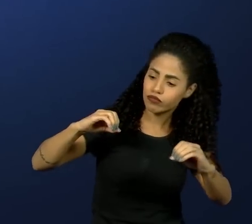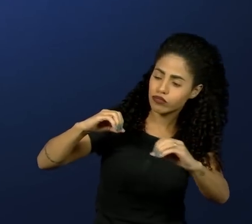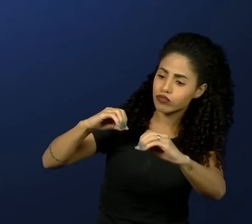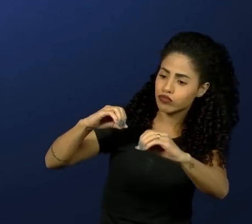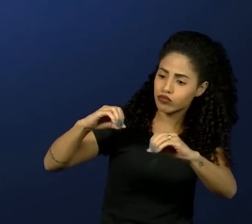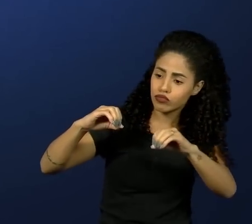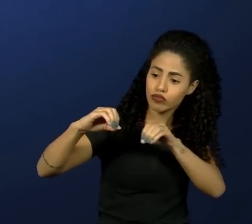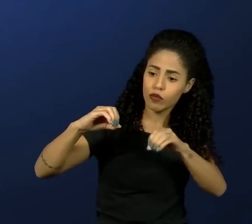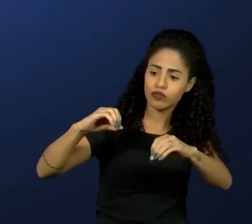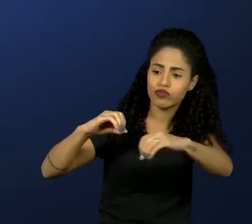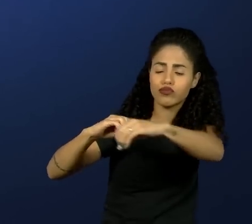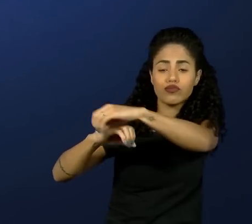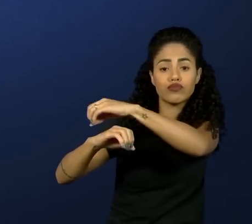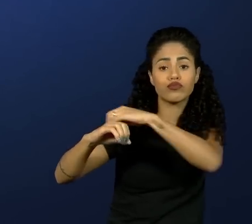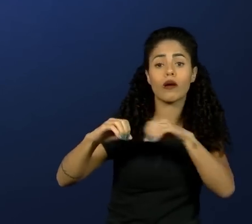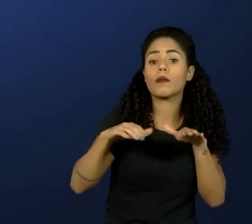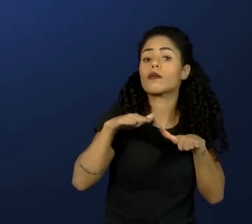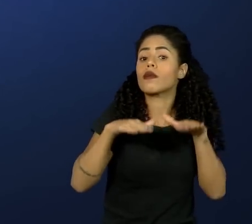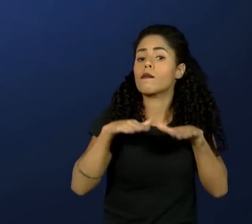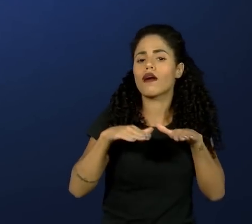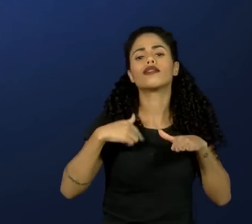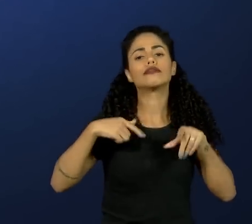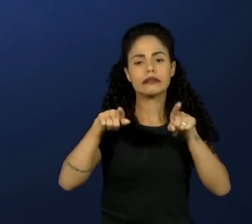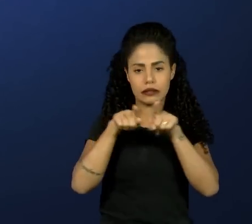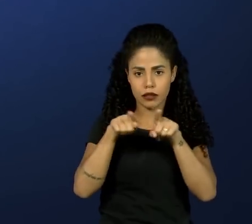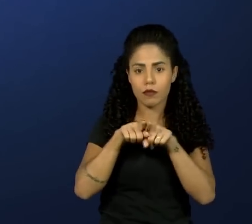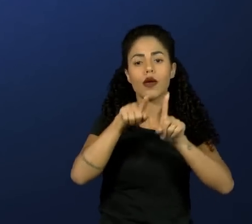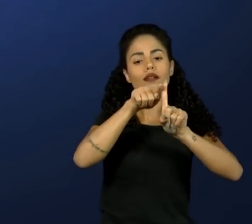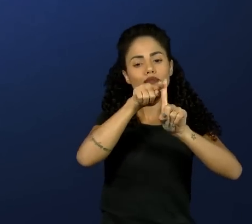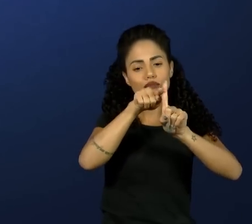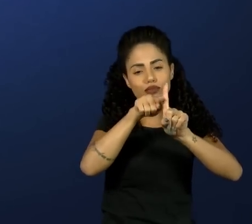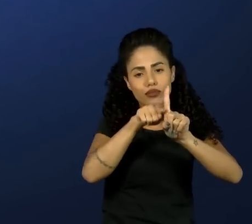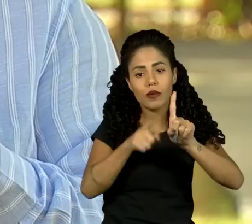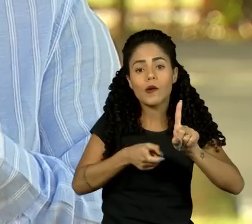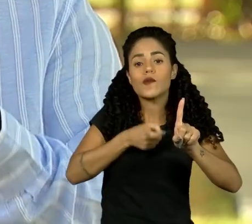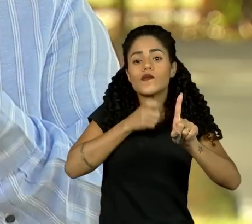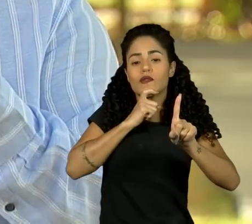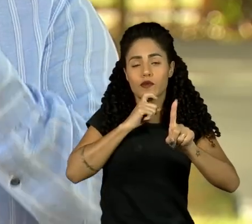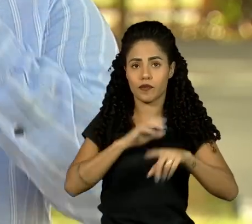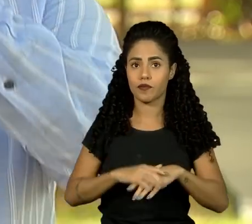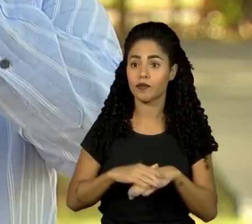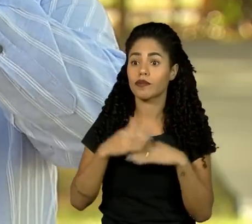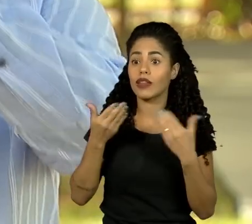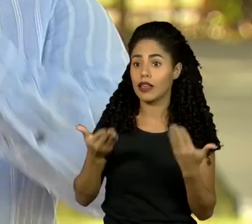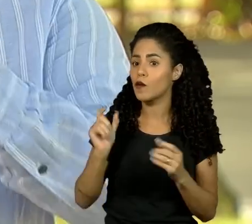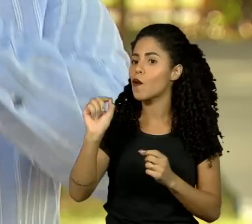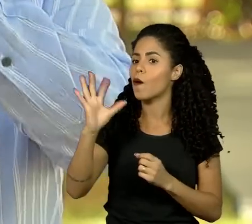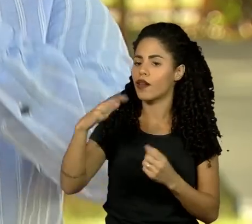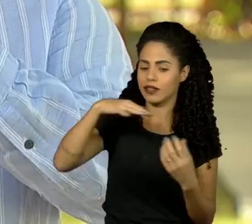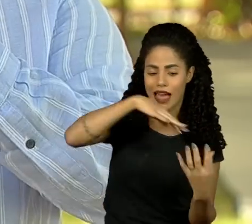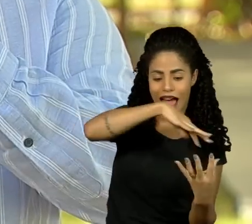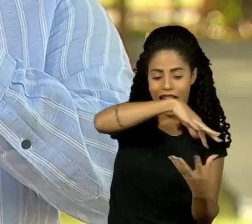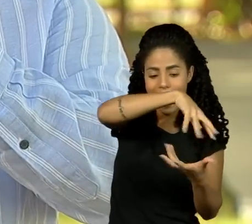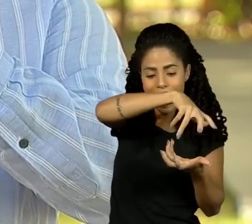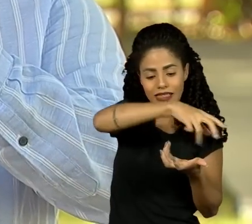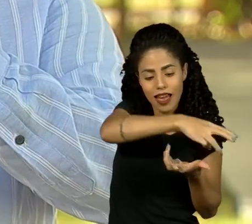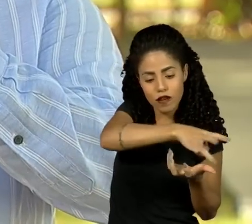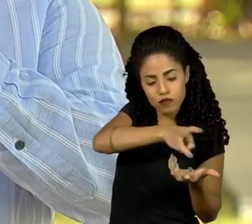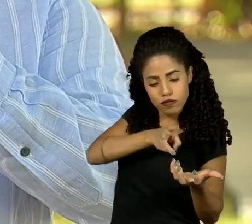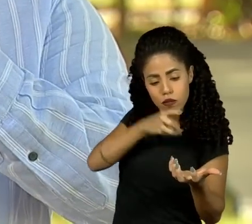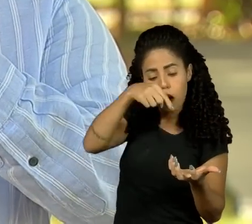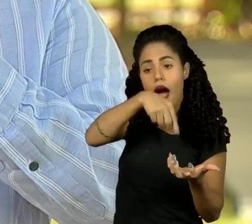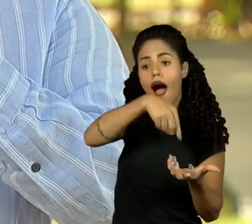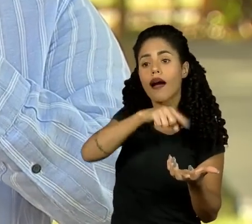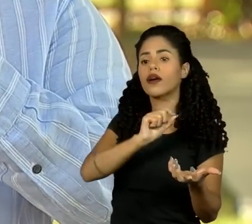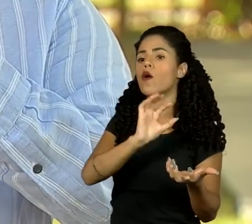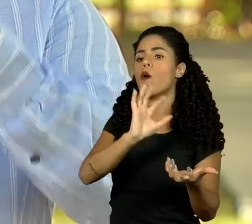receba menos iluminação e, por isso, menos calor. A Terra tem uma inclinação, um eixo de inclinação, né?